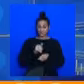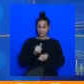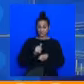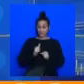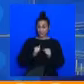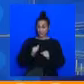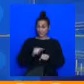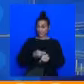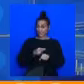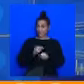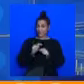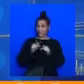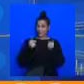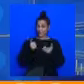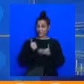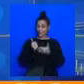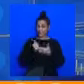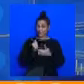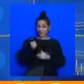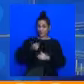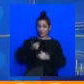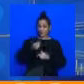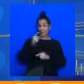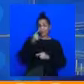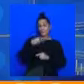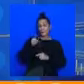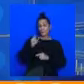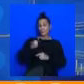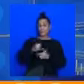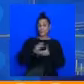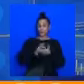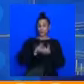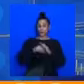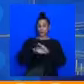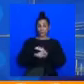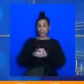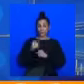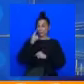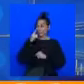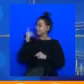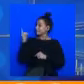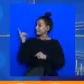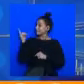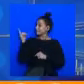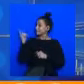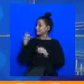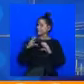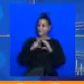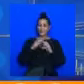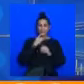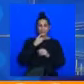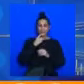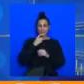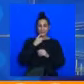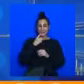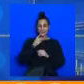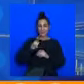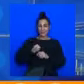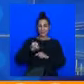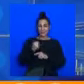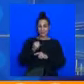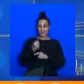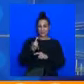chamar, hein? Pode ser agora. Sua sorte pode vir com este número. O 20º e último número da Lotomania. Bola vermelha, número